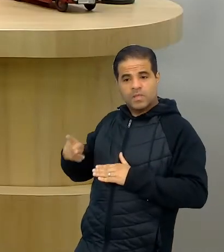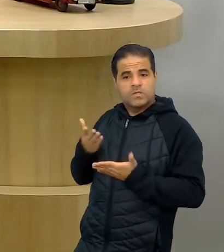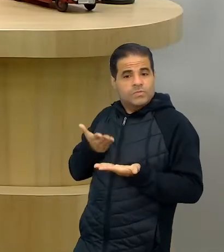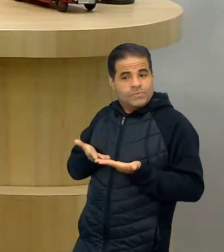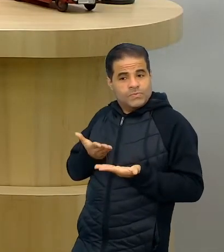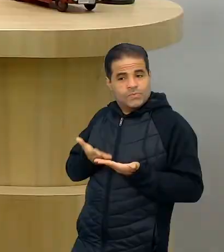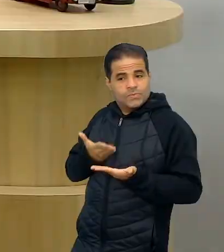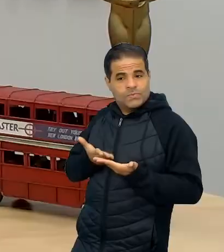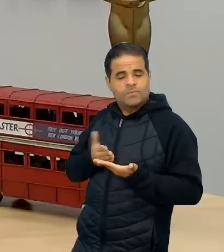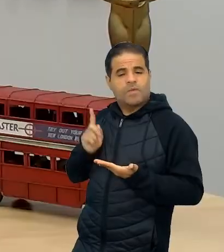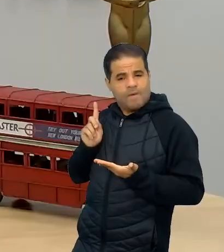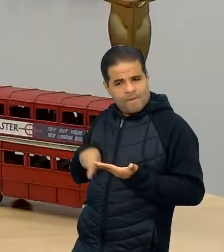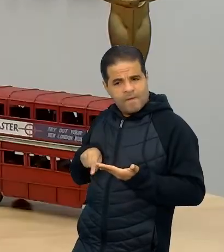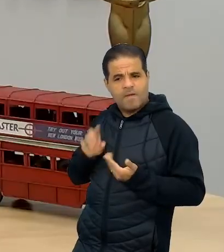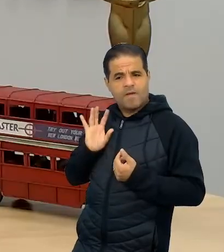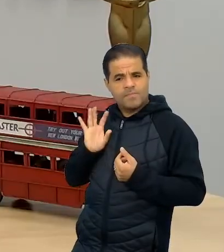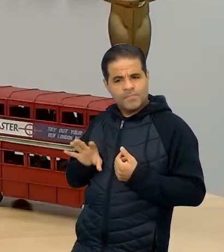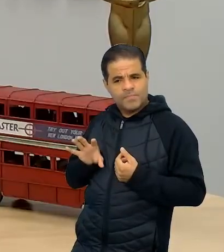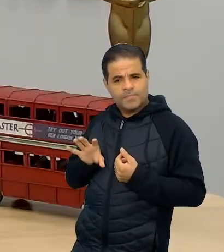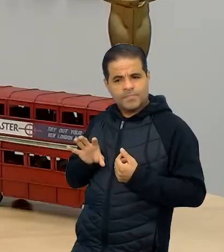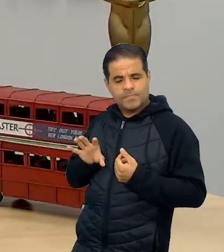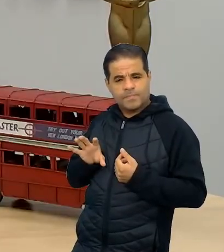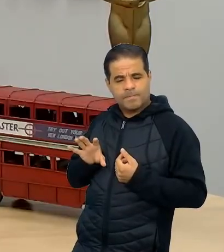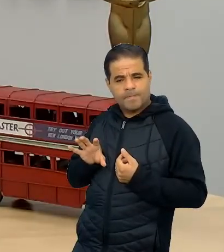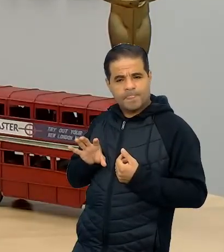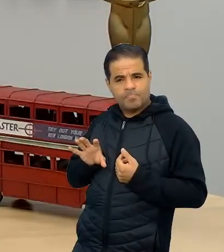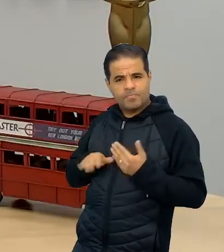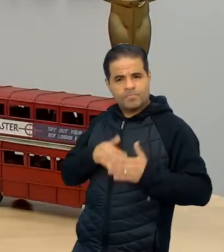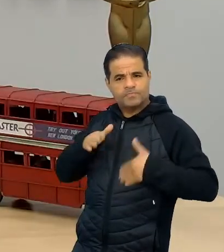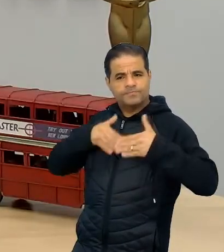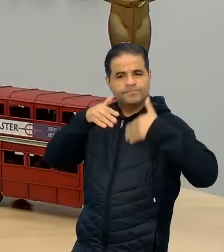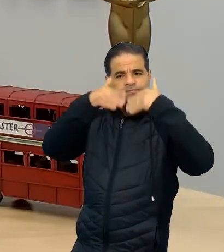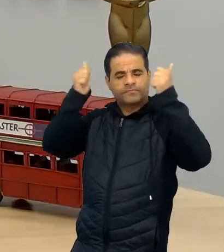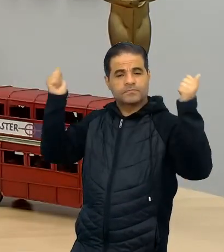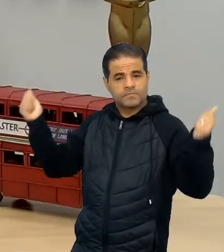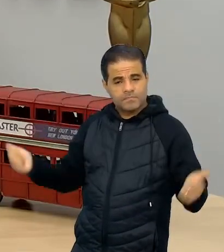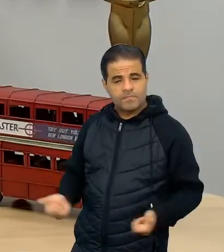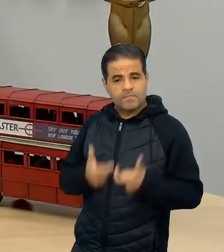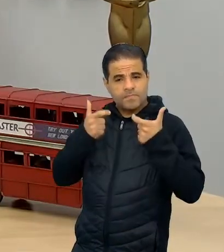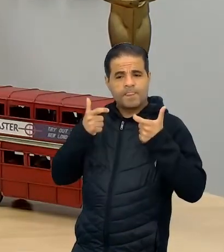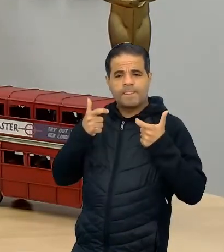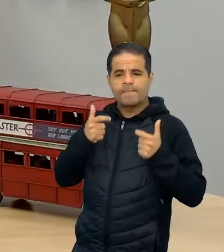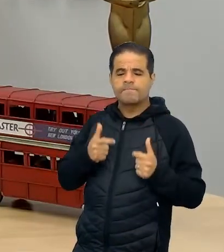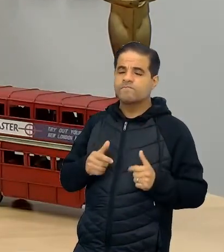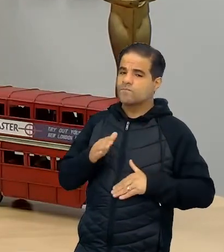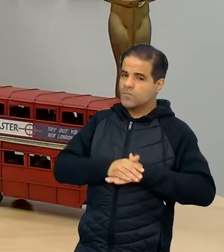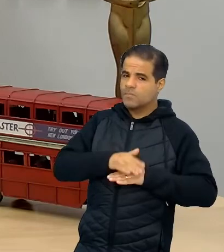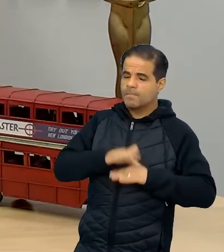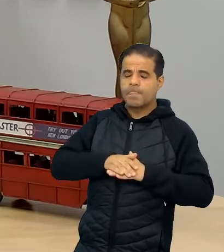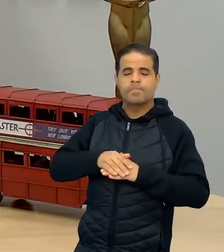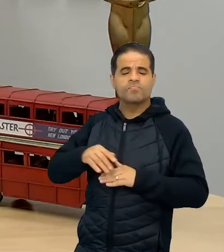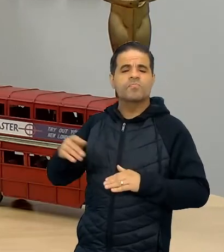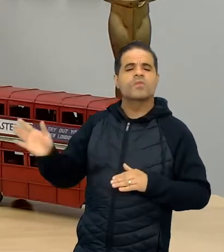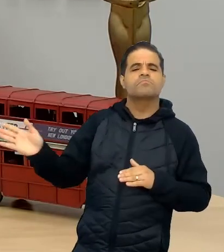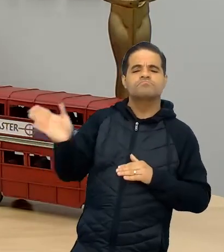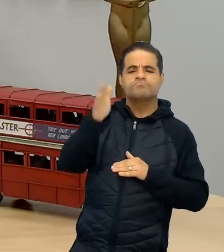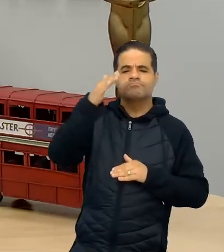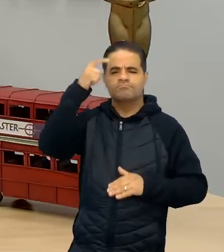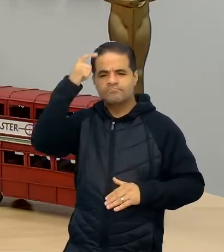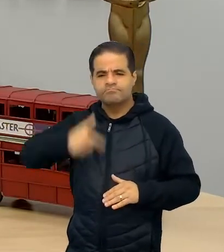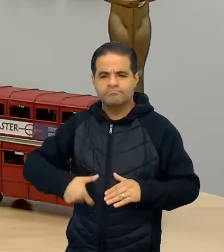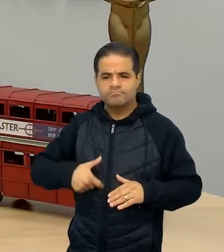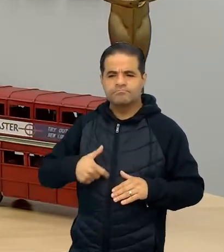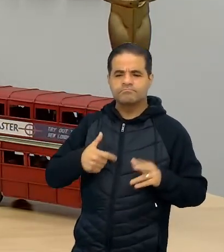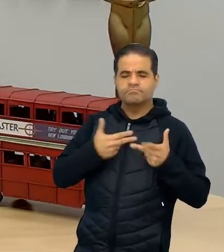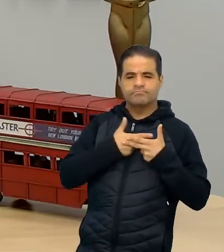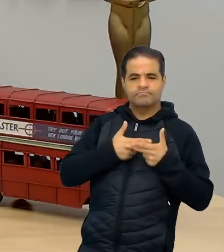nós fazemos, mas a gente tem que levar a profissão aí e enaltecer. Você sabe que eu levanto a bandeira do que eu gosto de coisa certa. Sim,